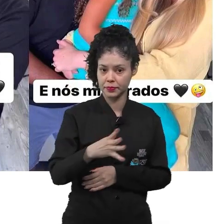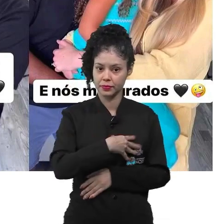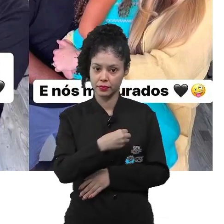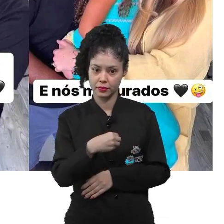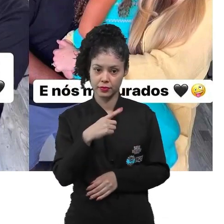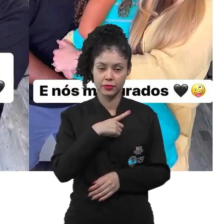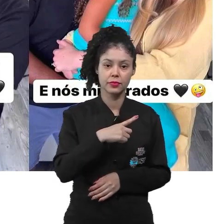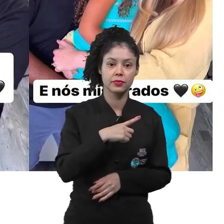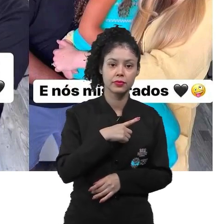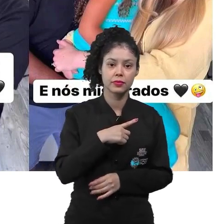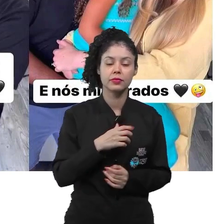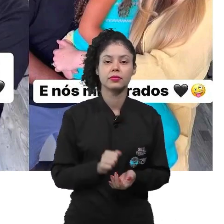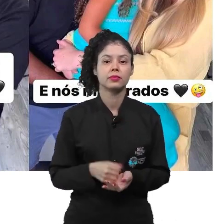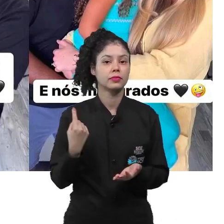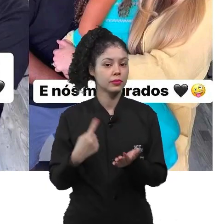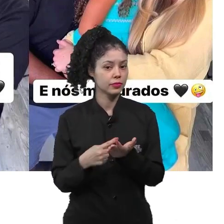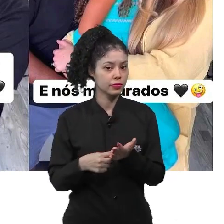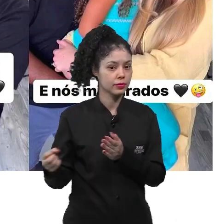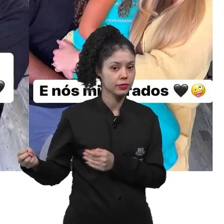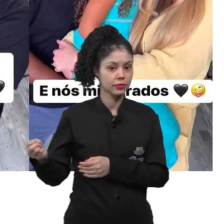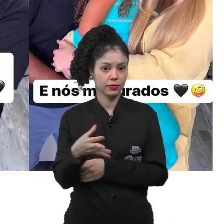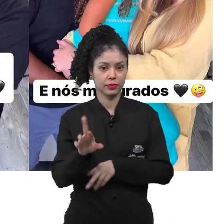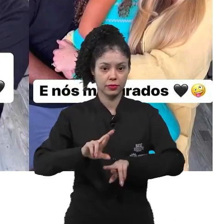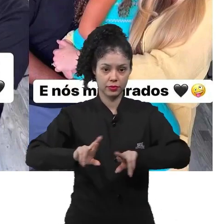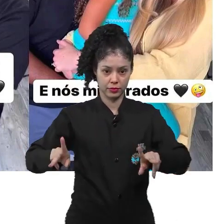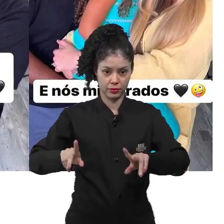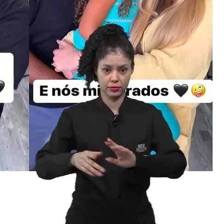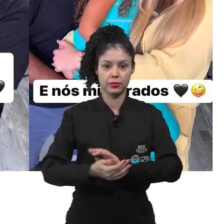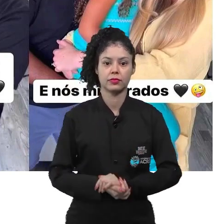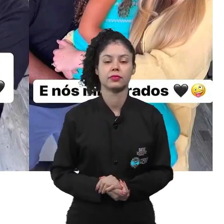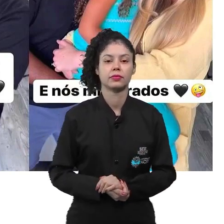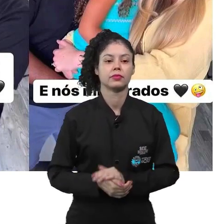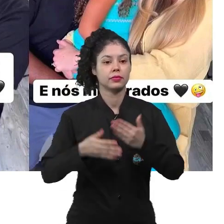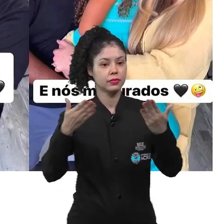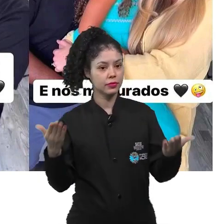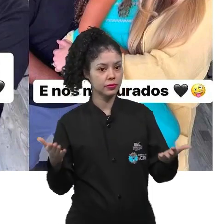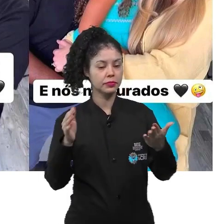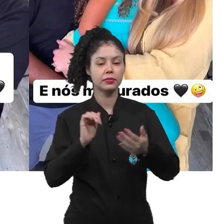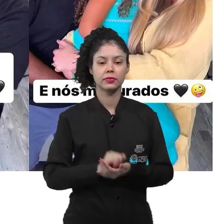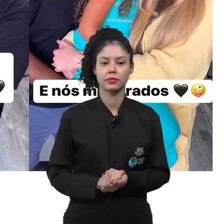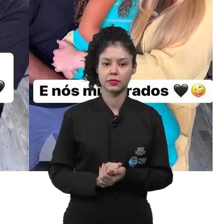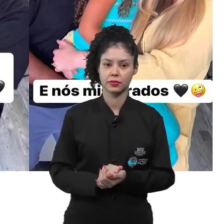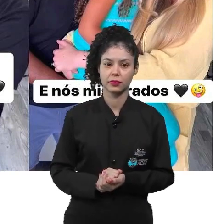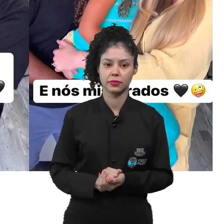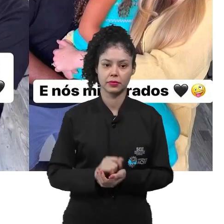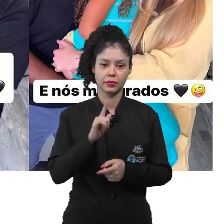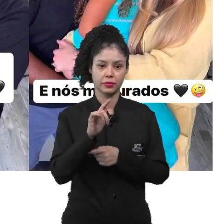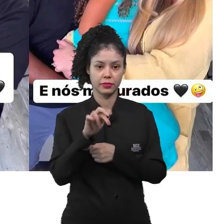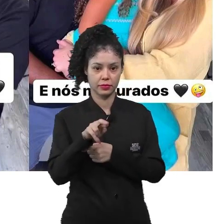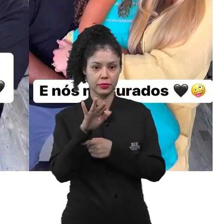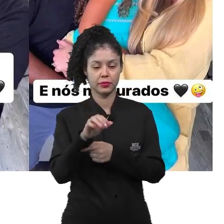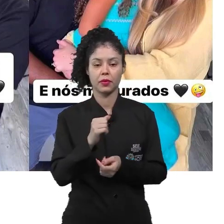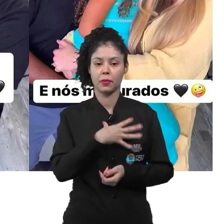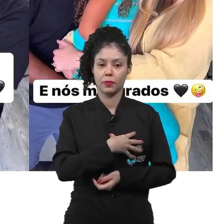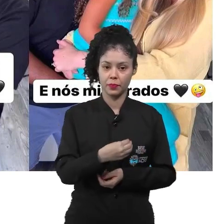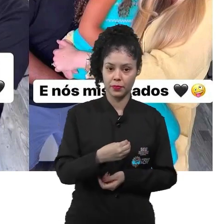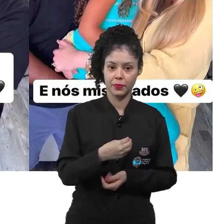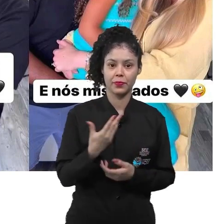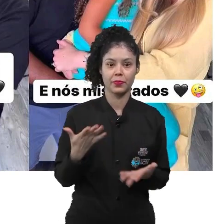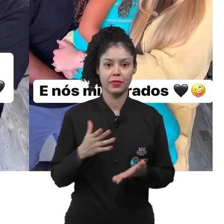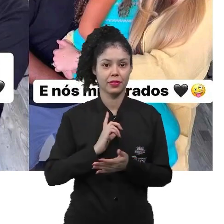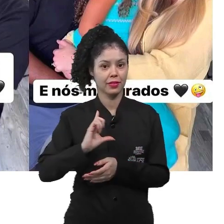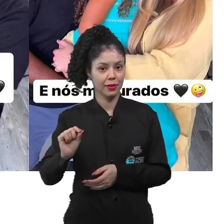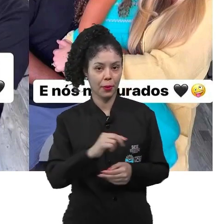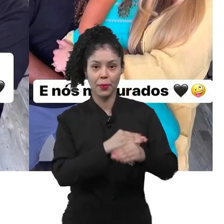vai ter uma recombinação diferente, né, em relação ali a esses genes. Por isso que nenhum filho ali